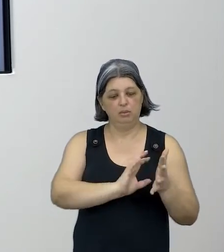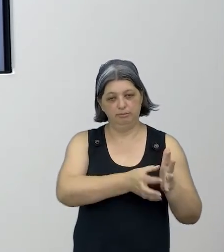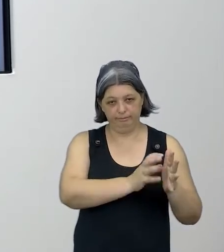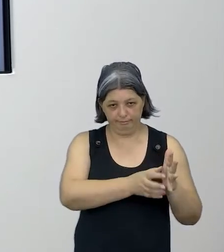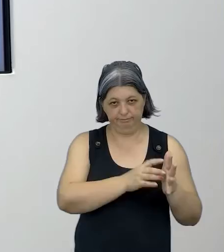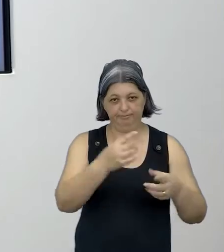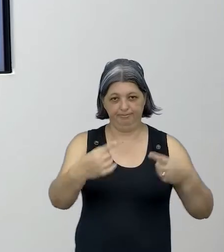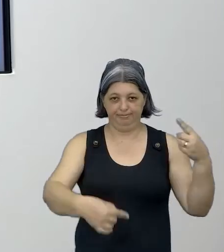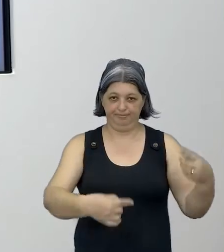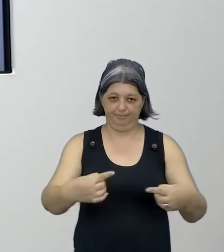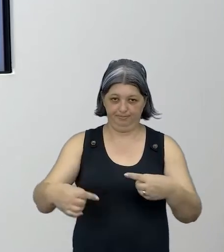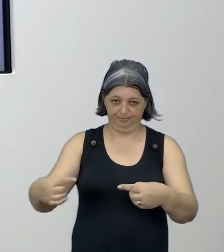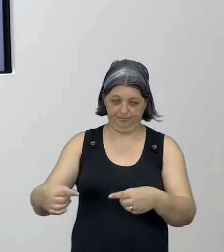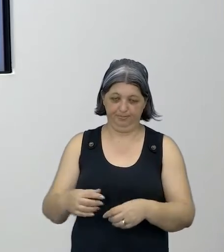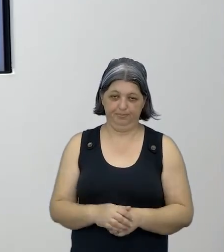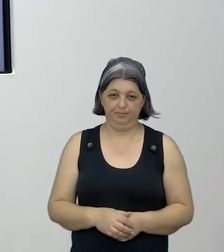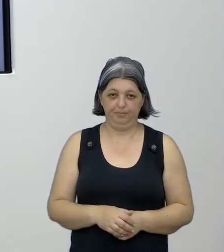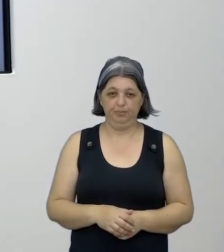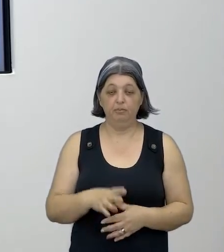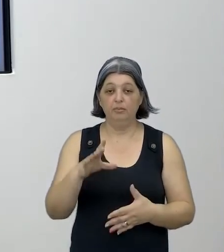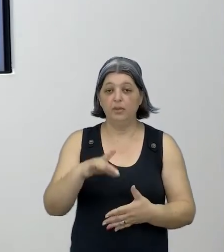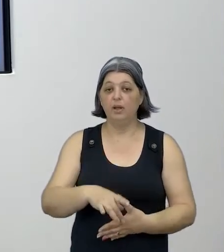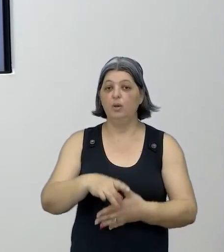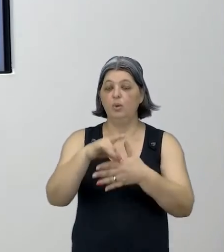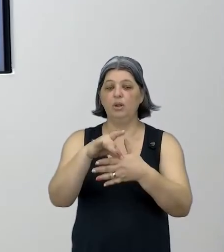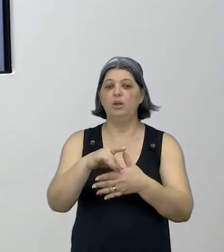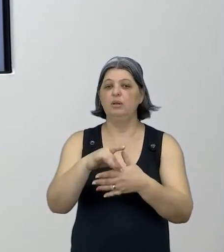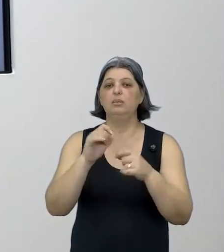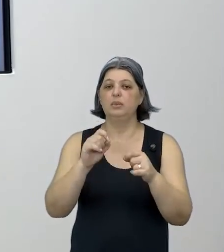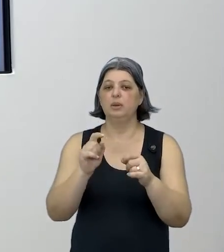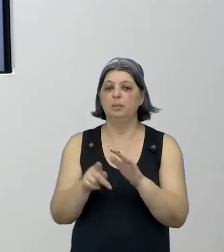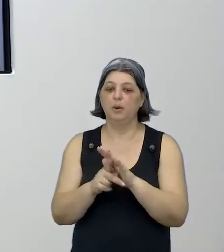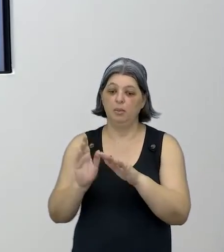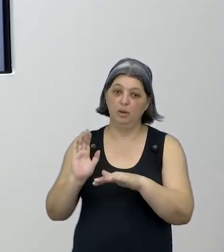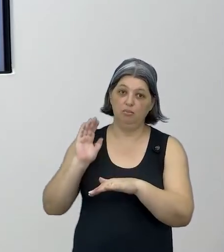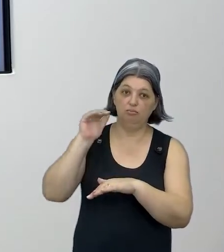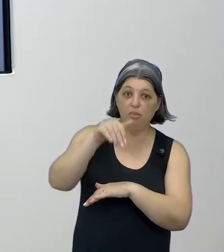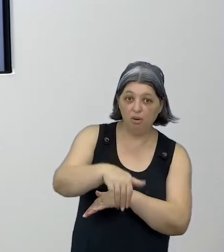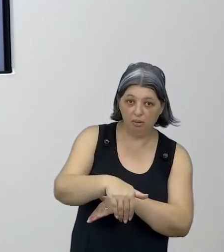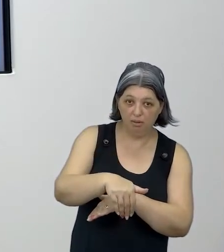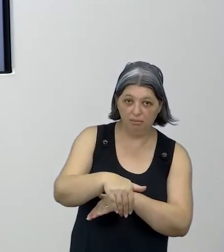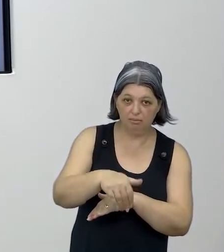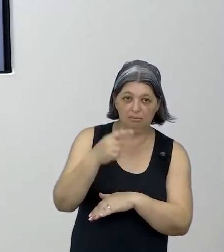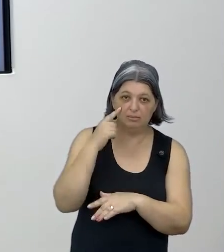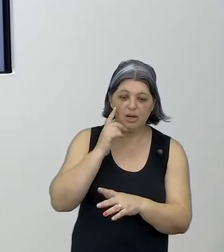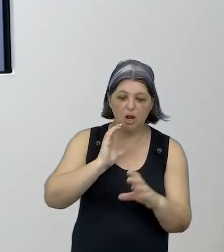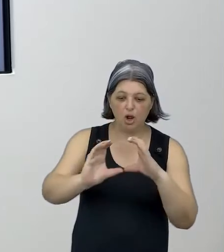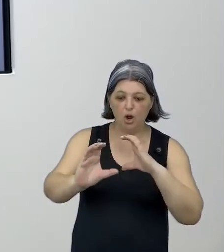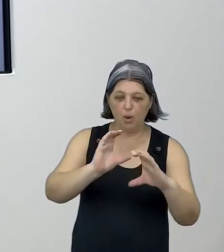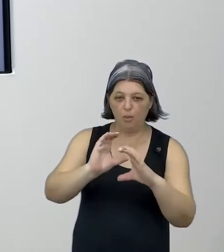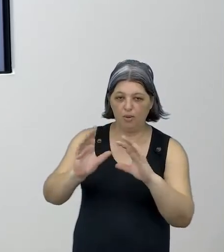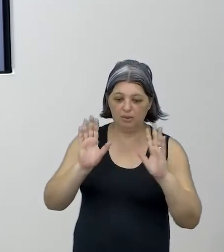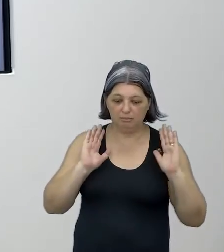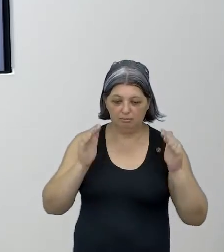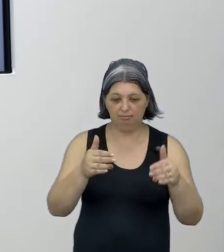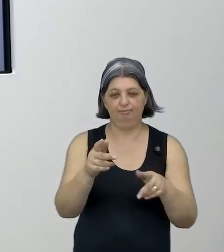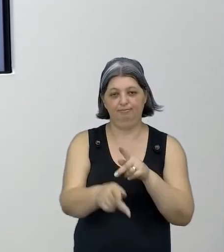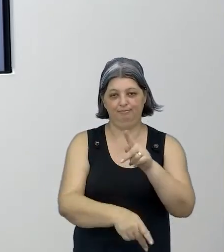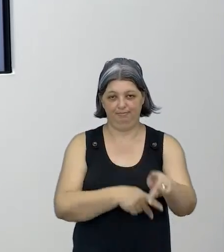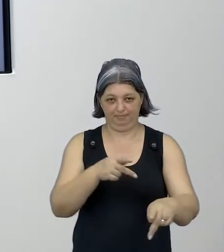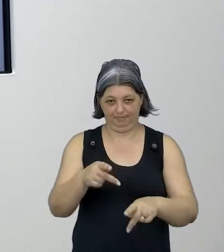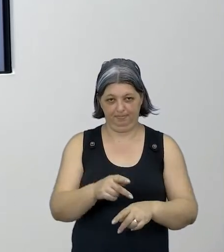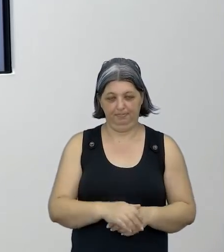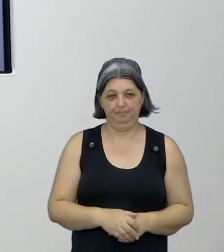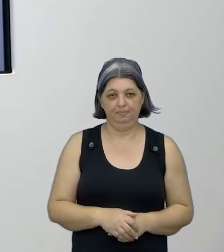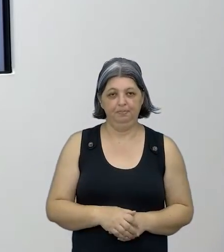políticos. O líder populista, ele pula tudo isso e se comunica direto com as massas. O primeiro e